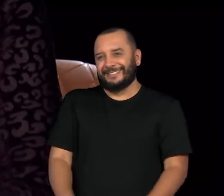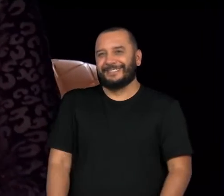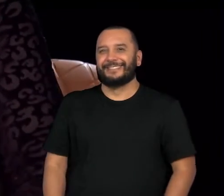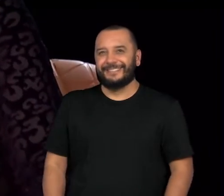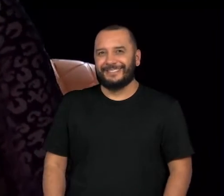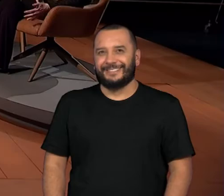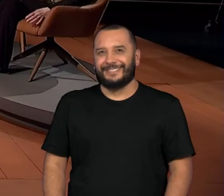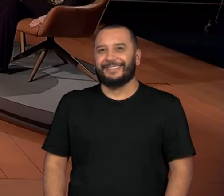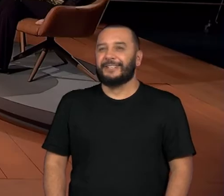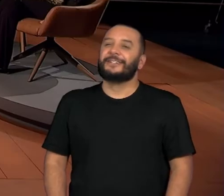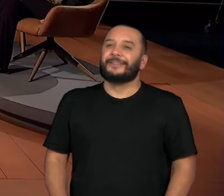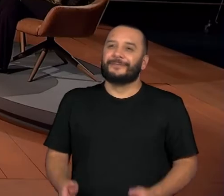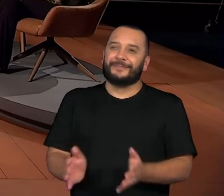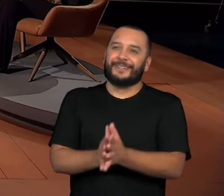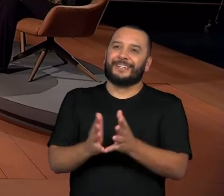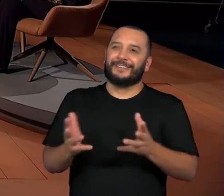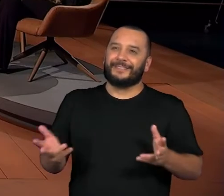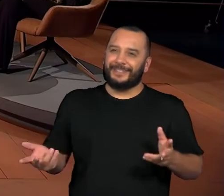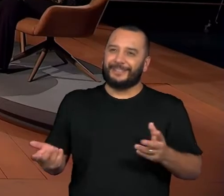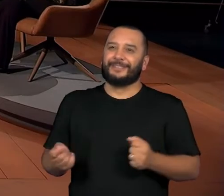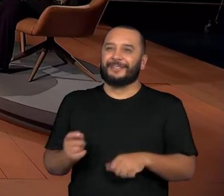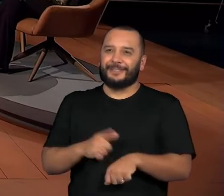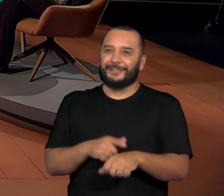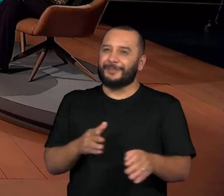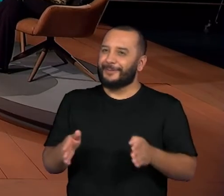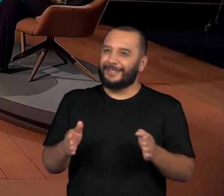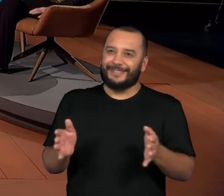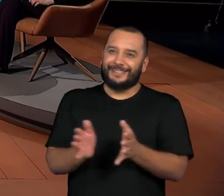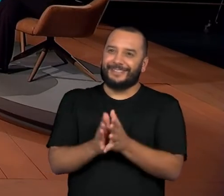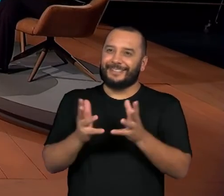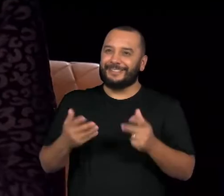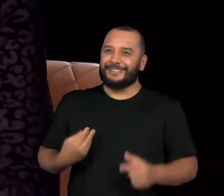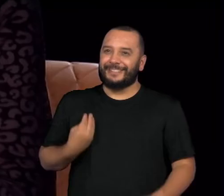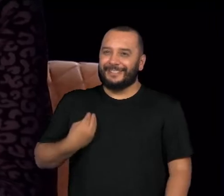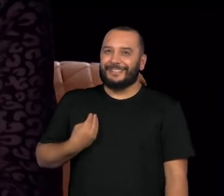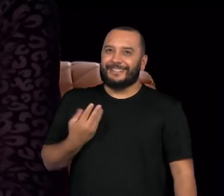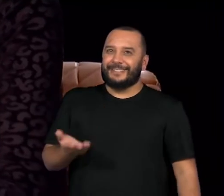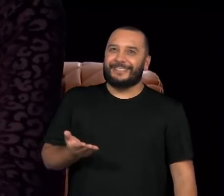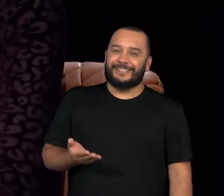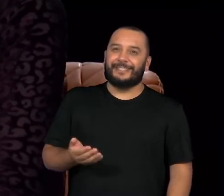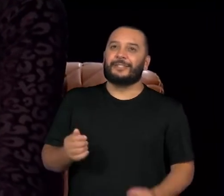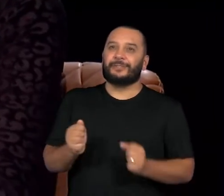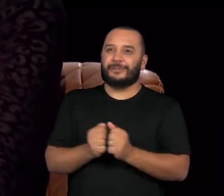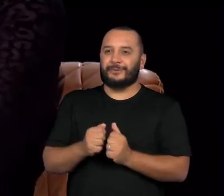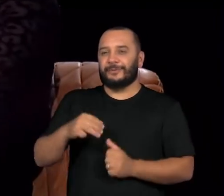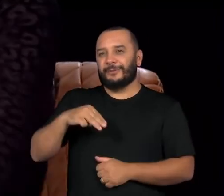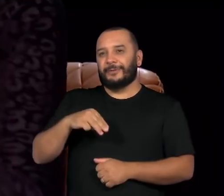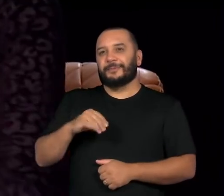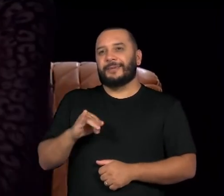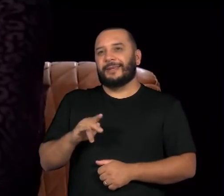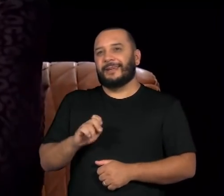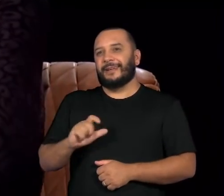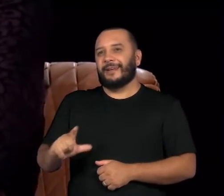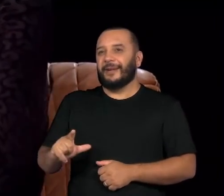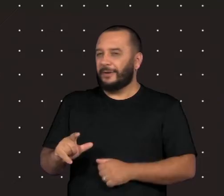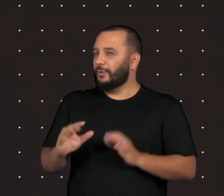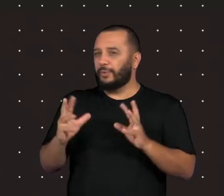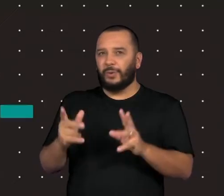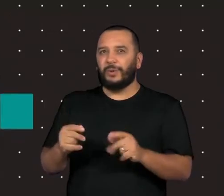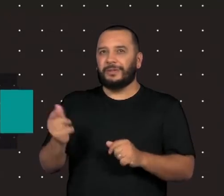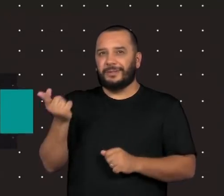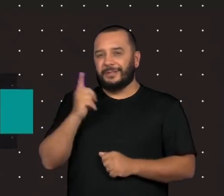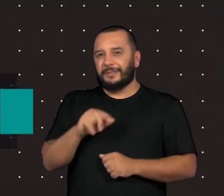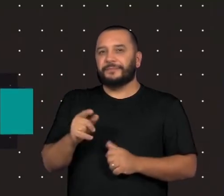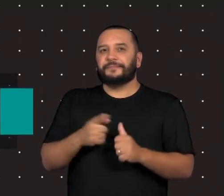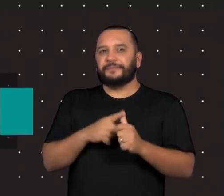Né? E foi um momento maravilhoso da vida. O Miguelzinho também ganhou, todos ganhamos. Né?